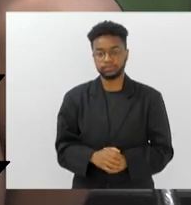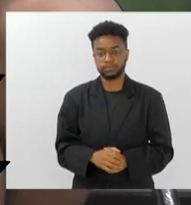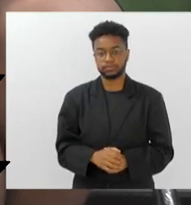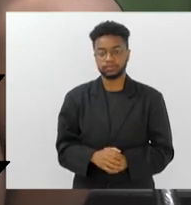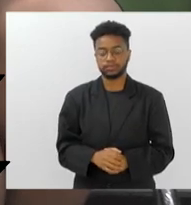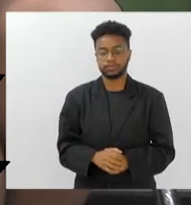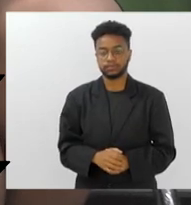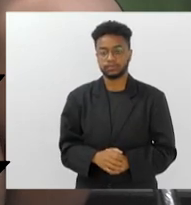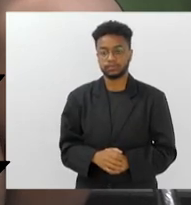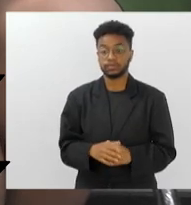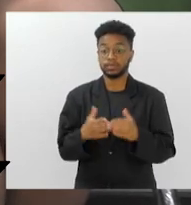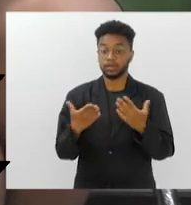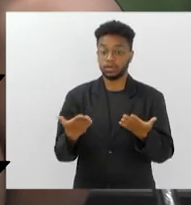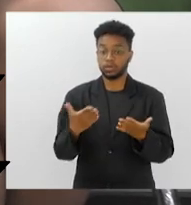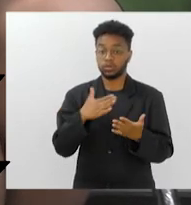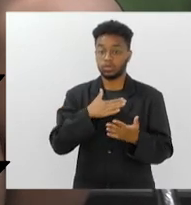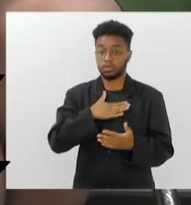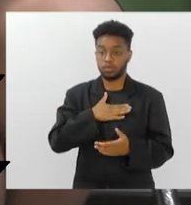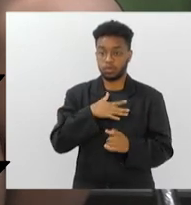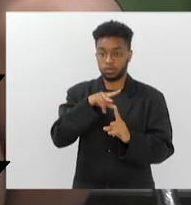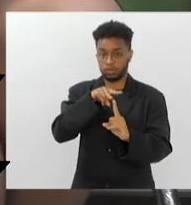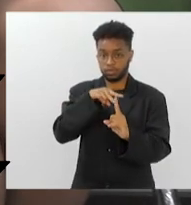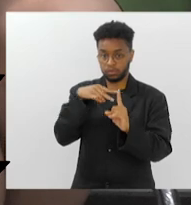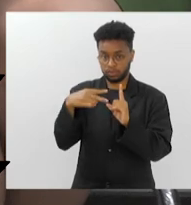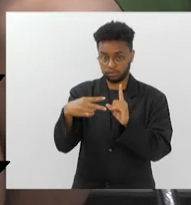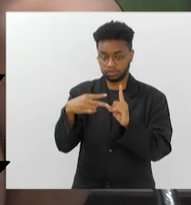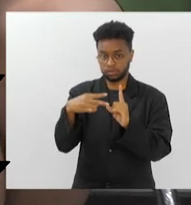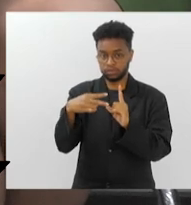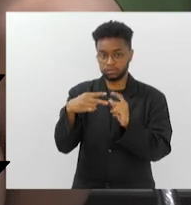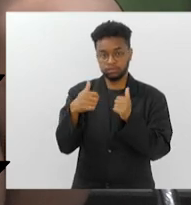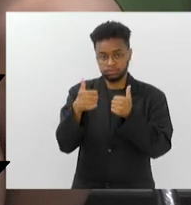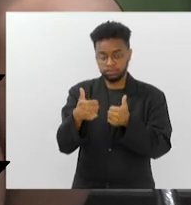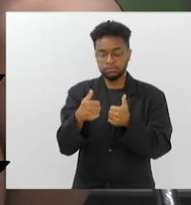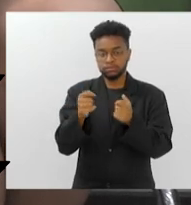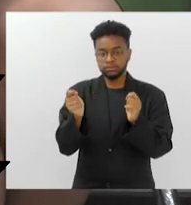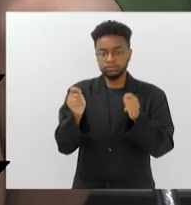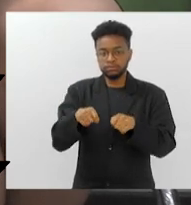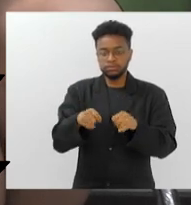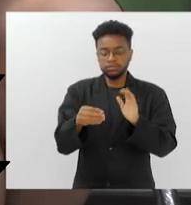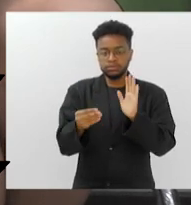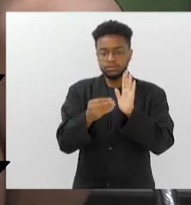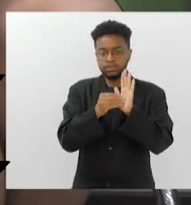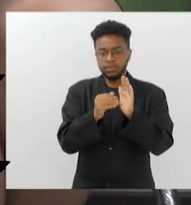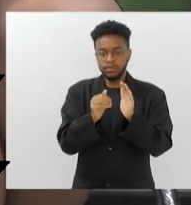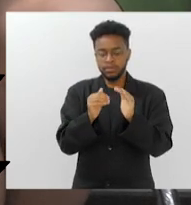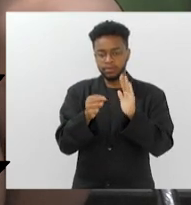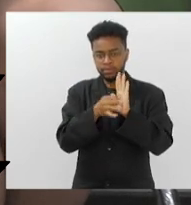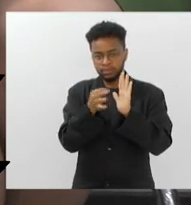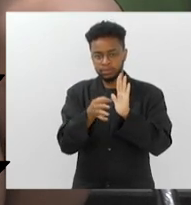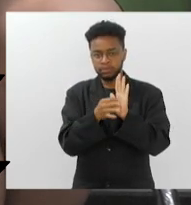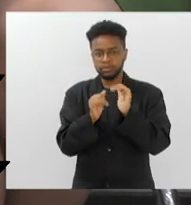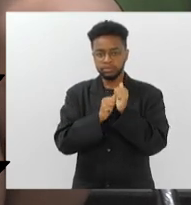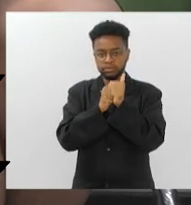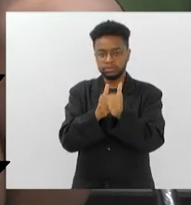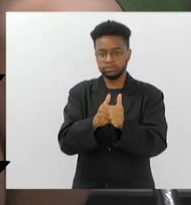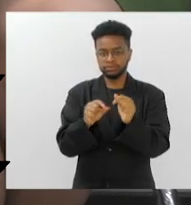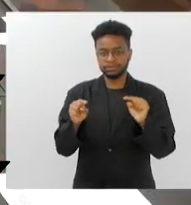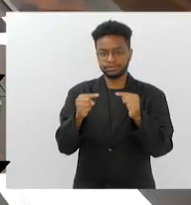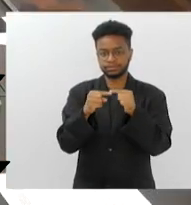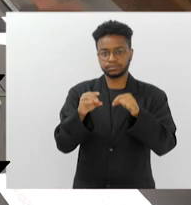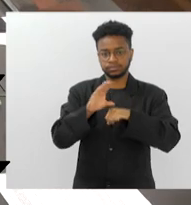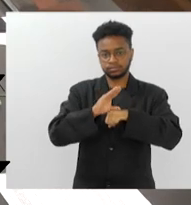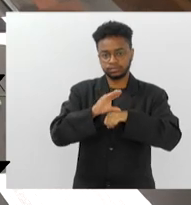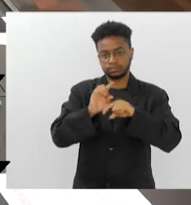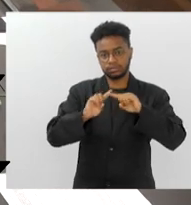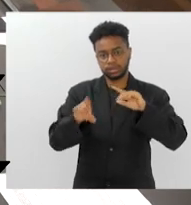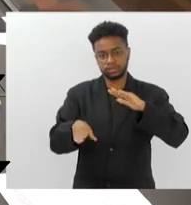munin então no meu entendimento vamos dar o parecer mesmo e acompanhar a constitucionalidade com emendas isso perfeito